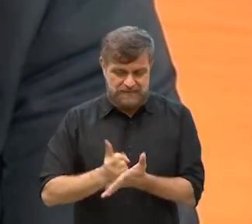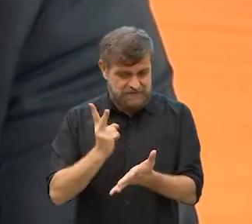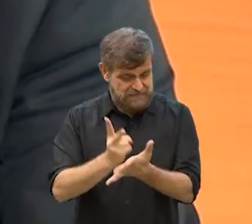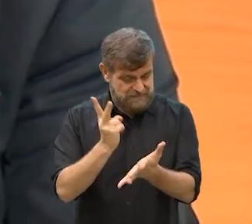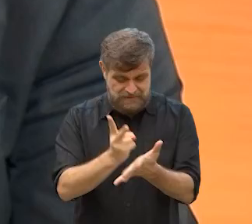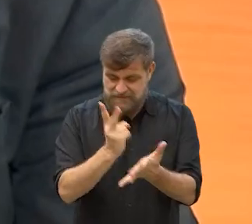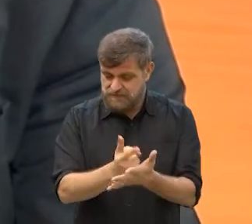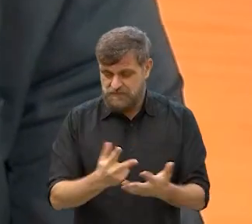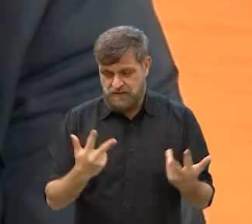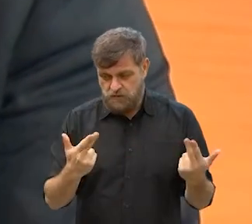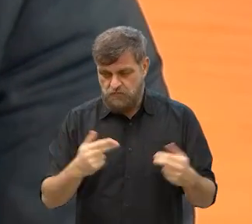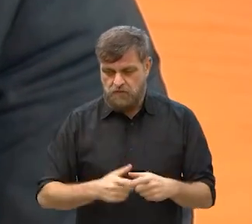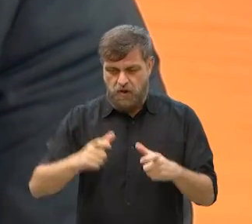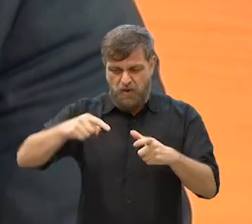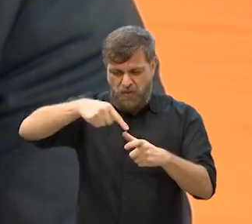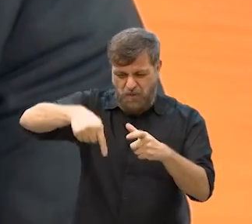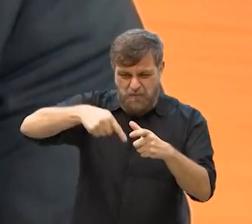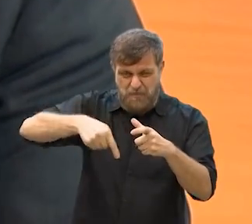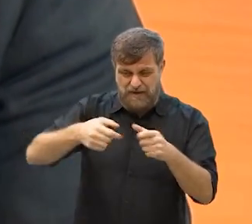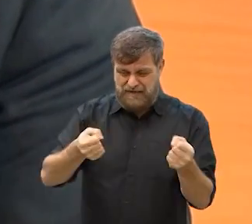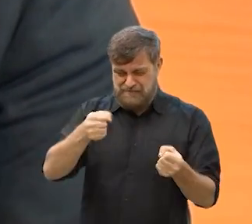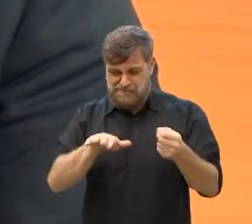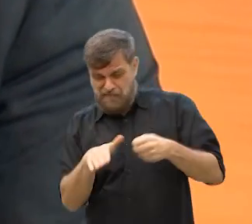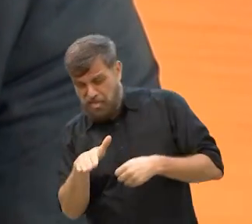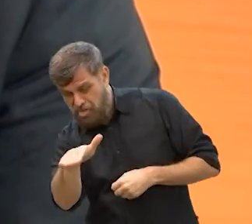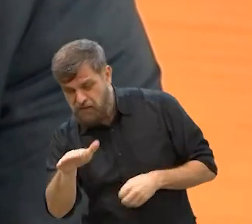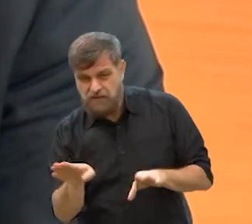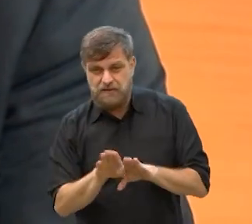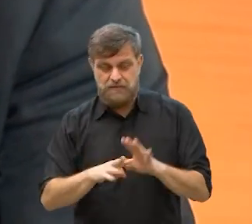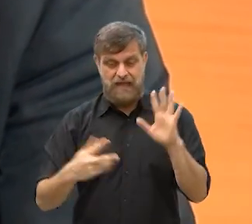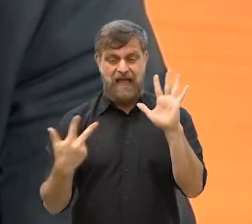mesmas, né? Tapa buraco, poda de árvores,